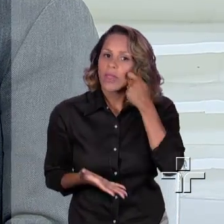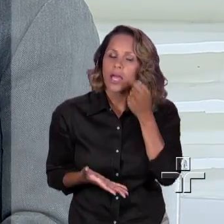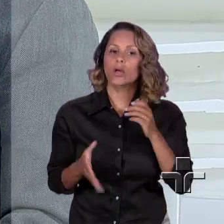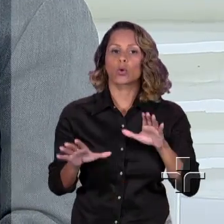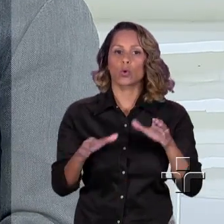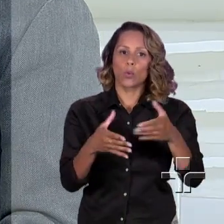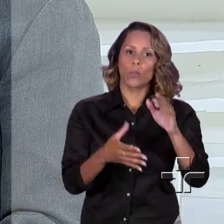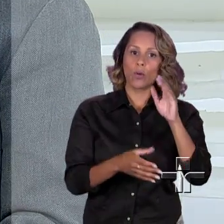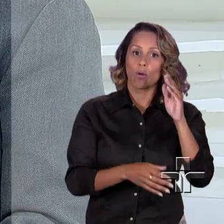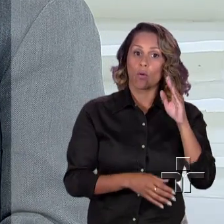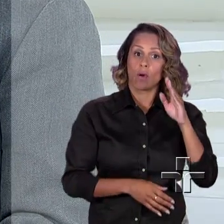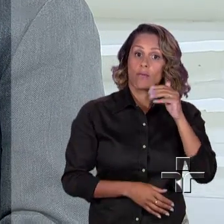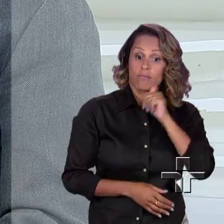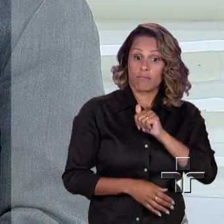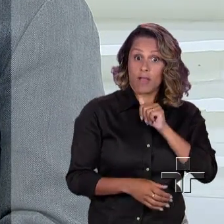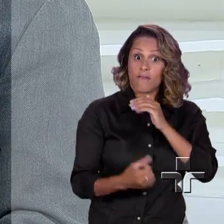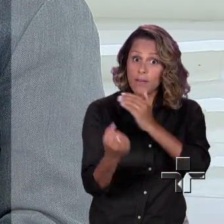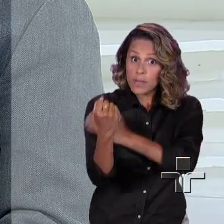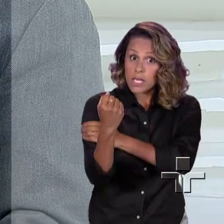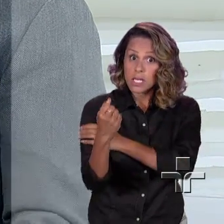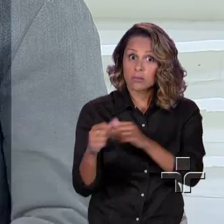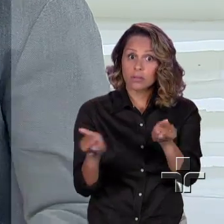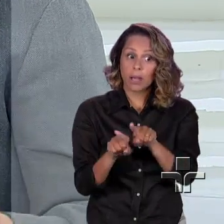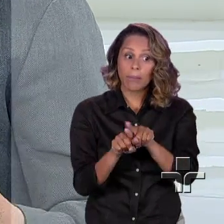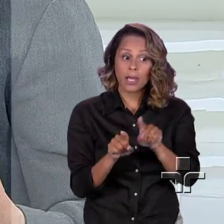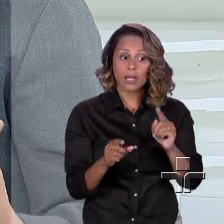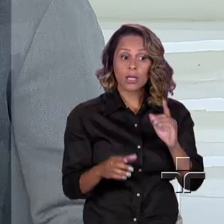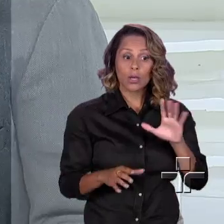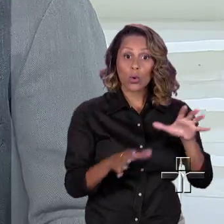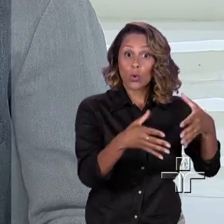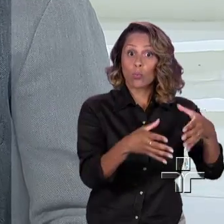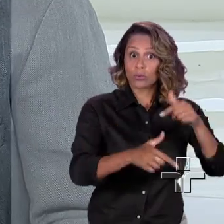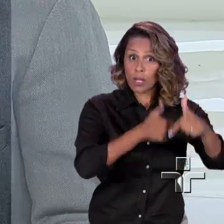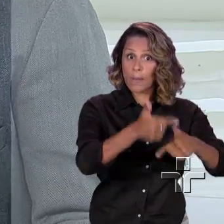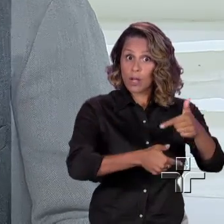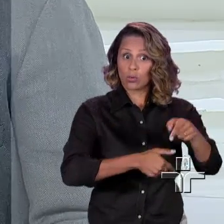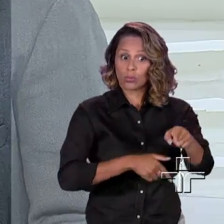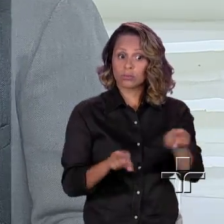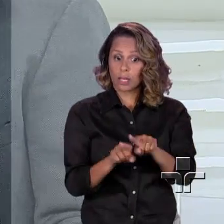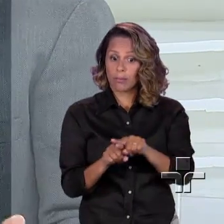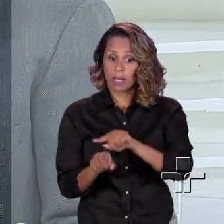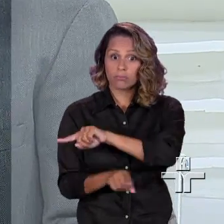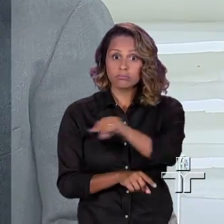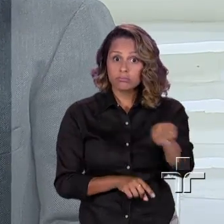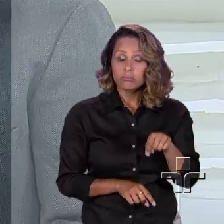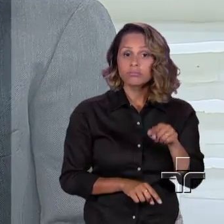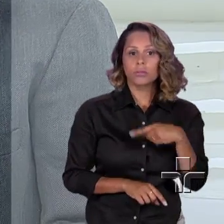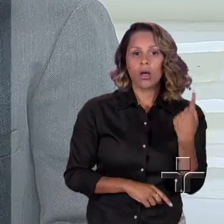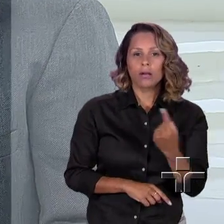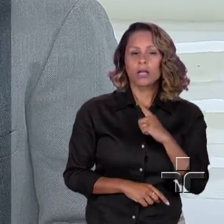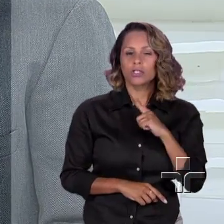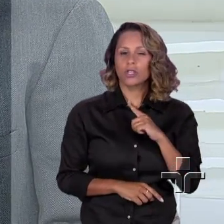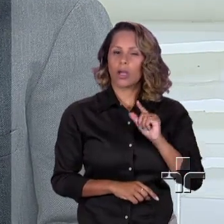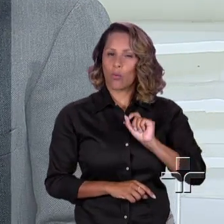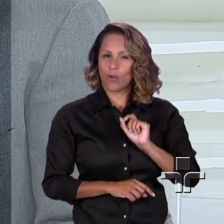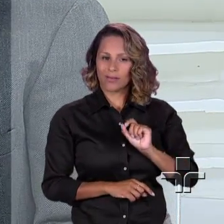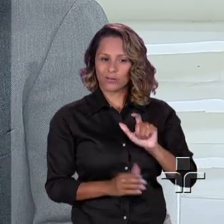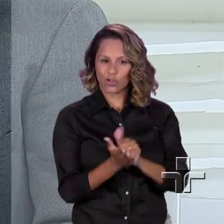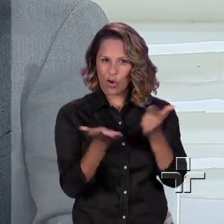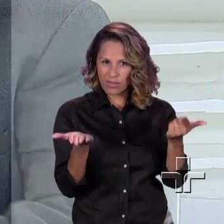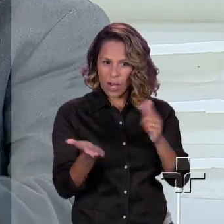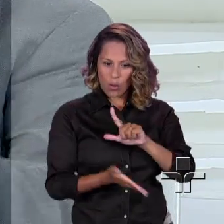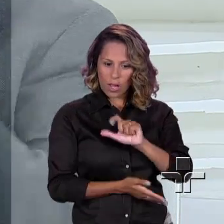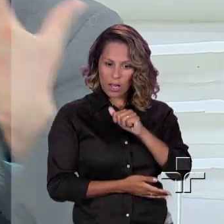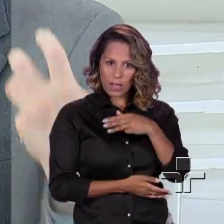operário. Então, o jornal Lampião pregava alianças com outros sectores sociais e